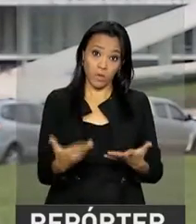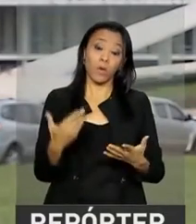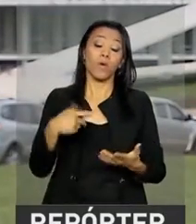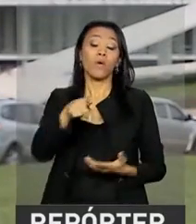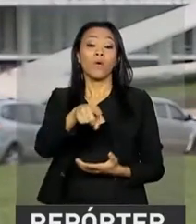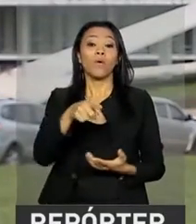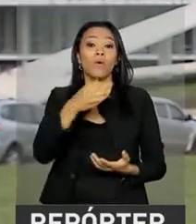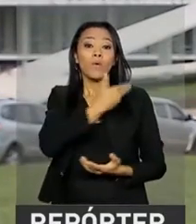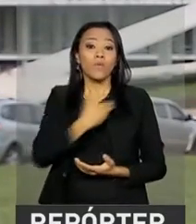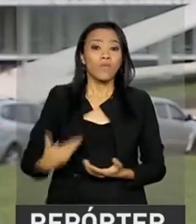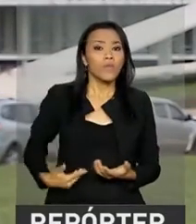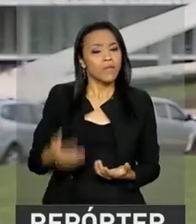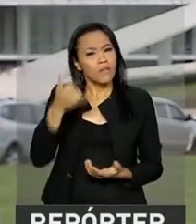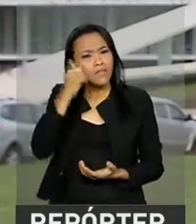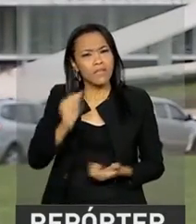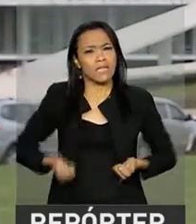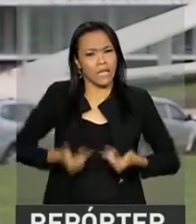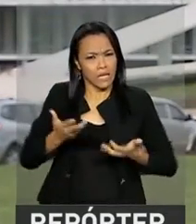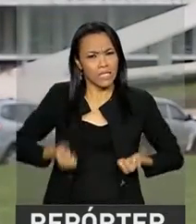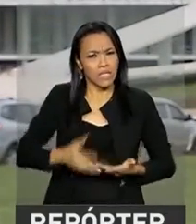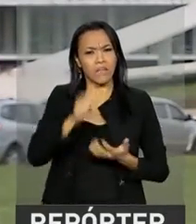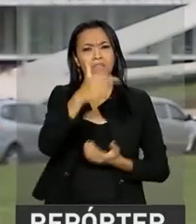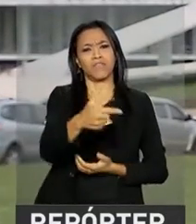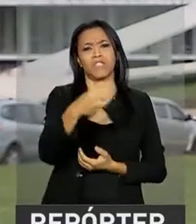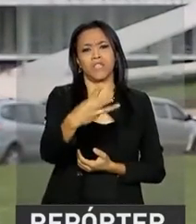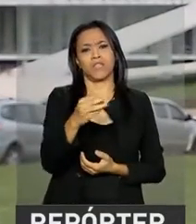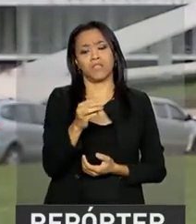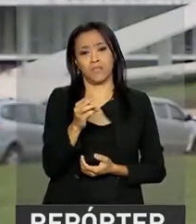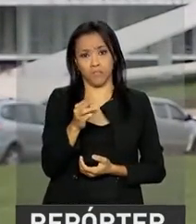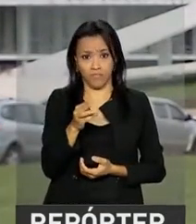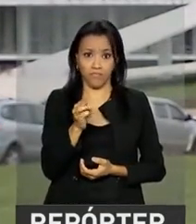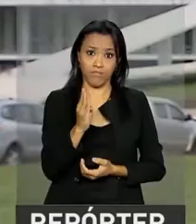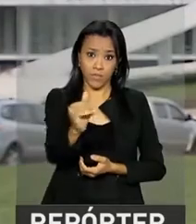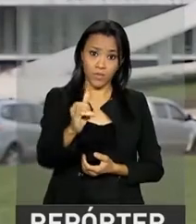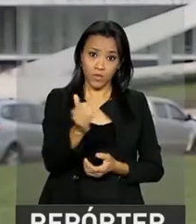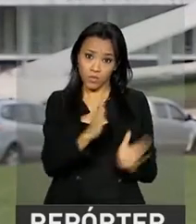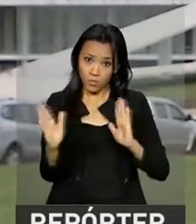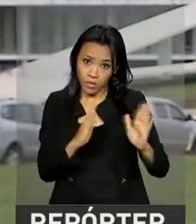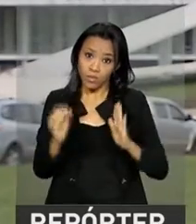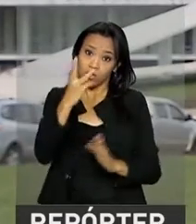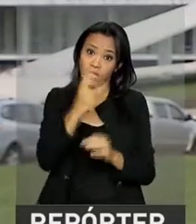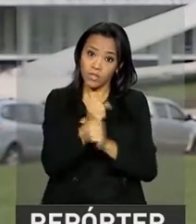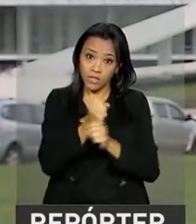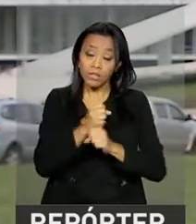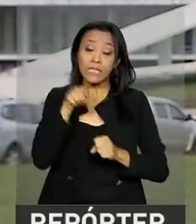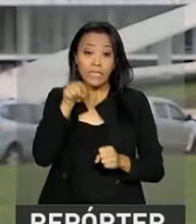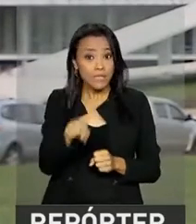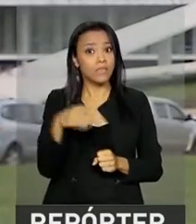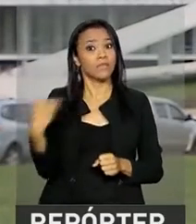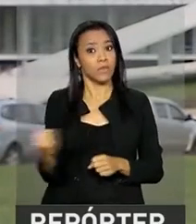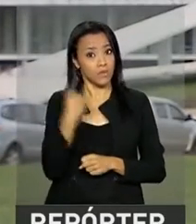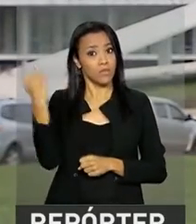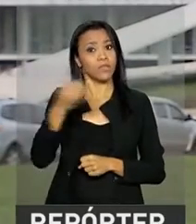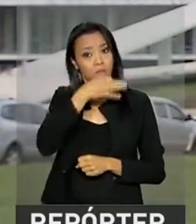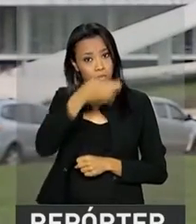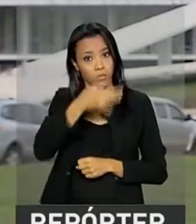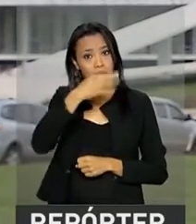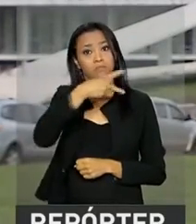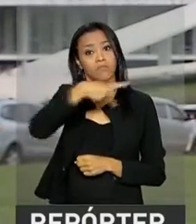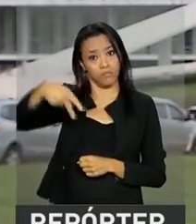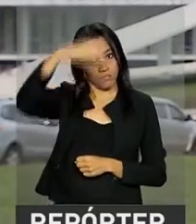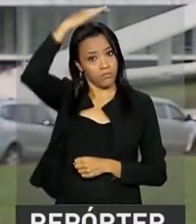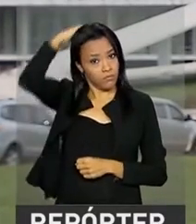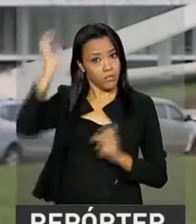23 bilhões de reais em dívidas ao longo de três anos para o presidente temer esse é um passo importante para a consolidação da recuperação